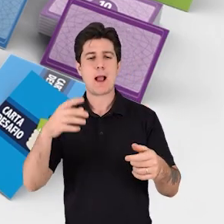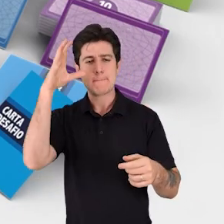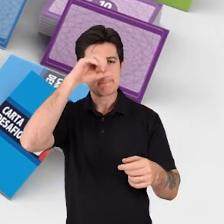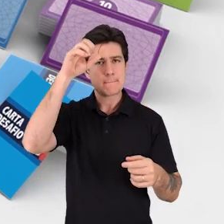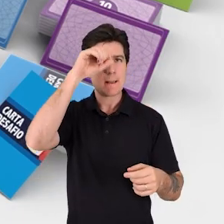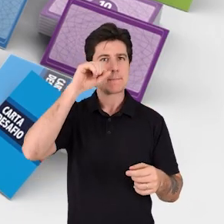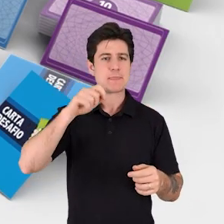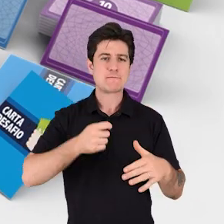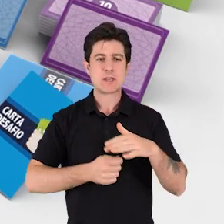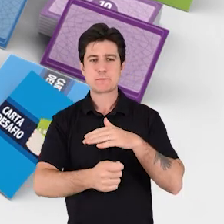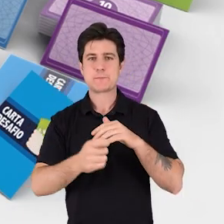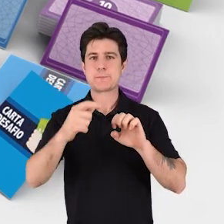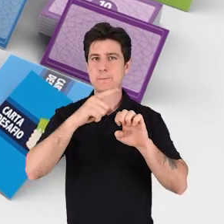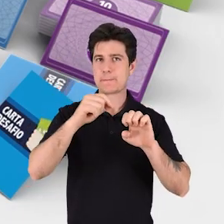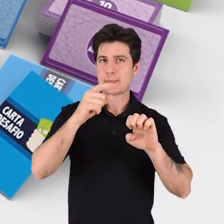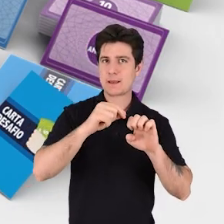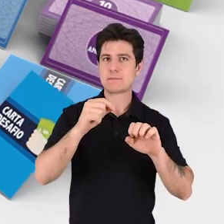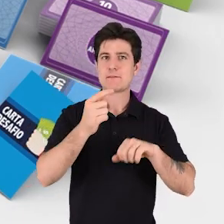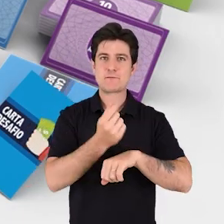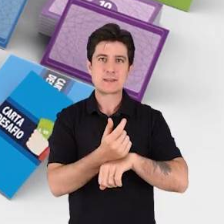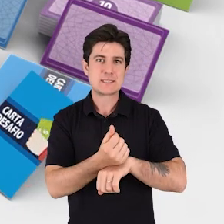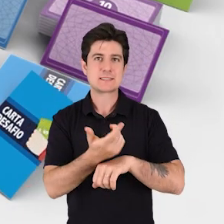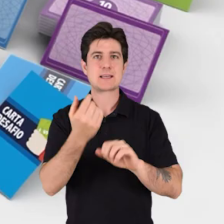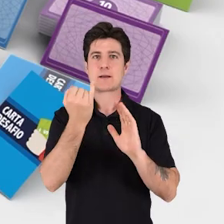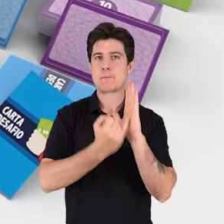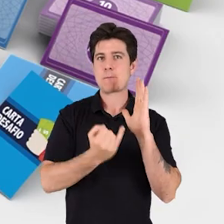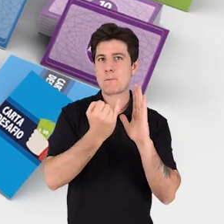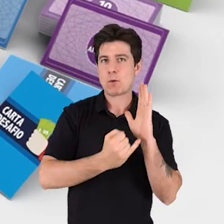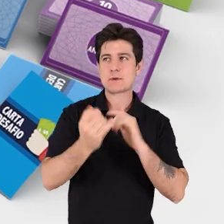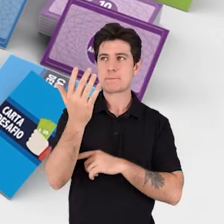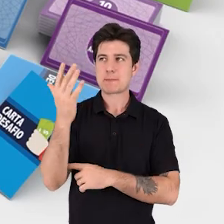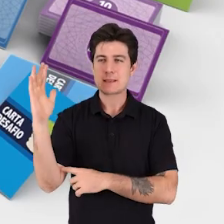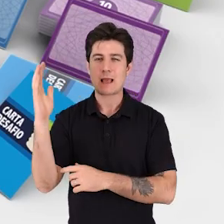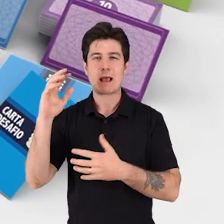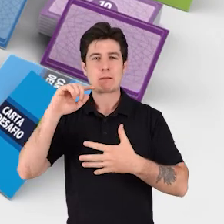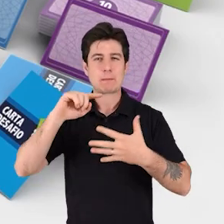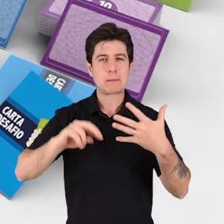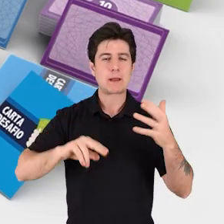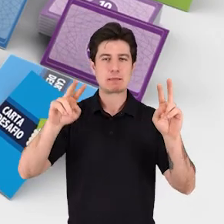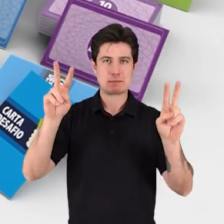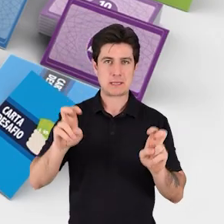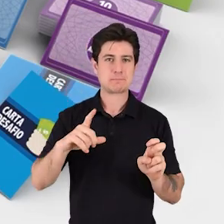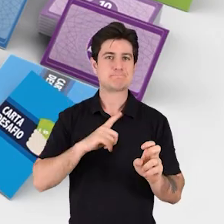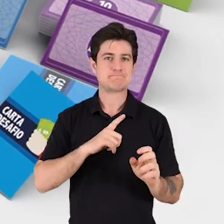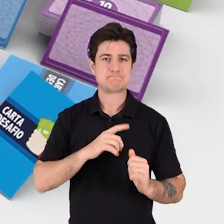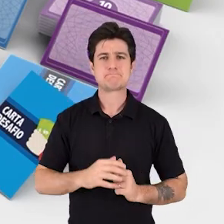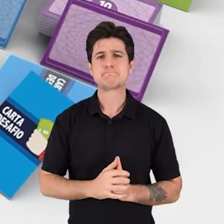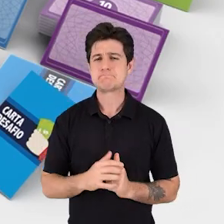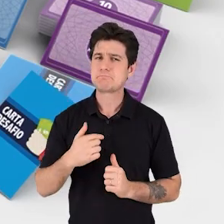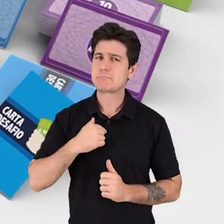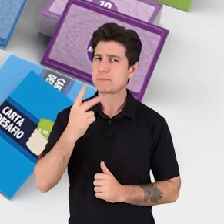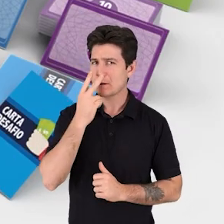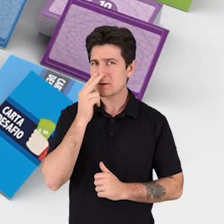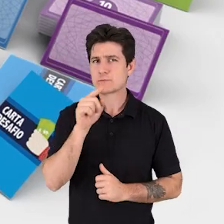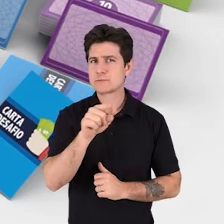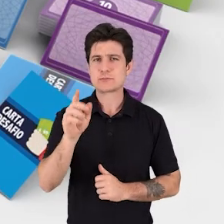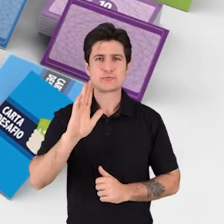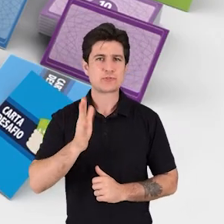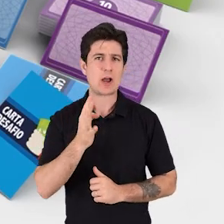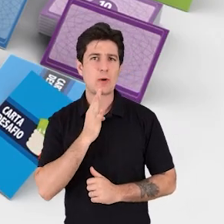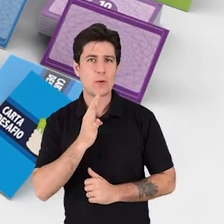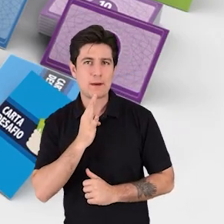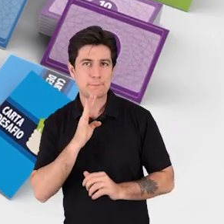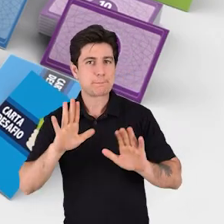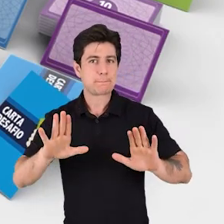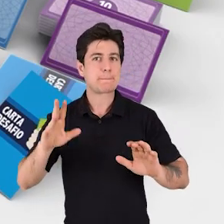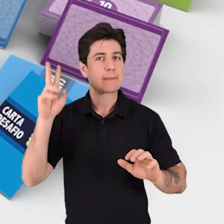e empreendedorismo, além de conceitos de educação financeira, educação fiscal, educação ambiental e outros temas. Você provavelmente